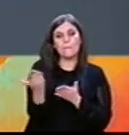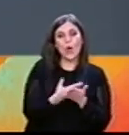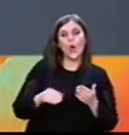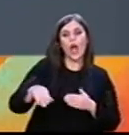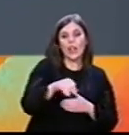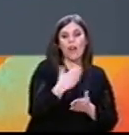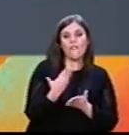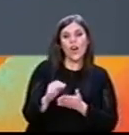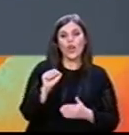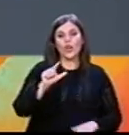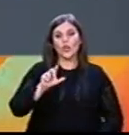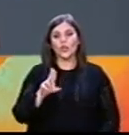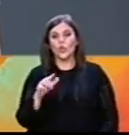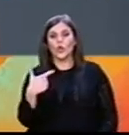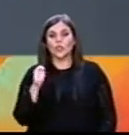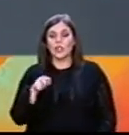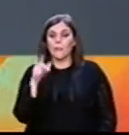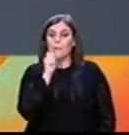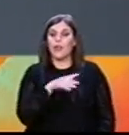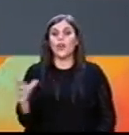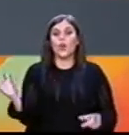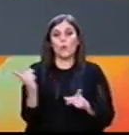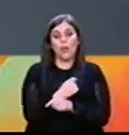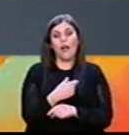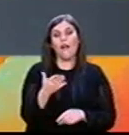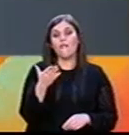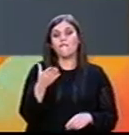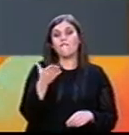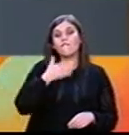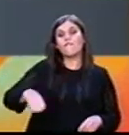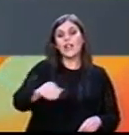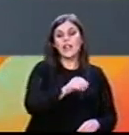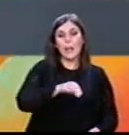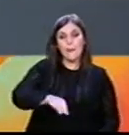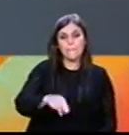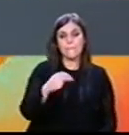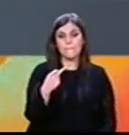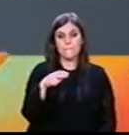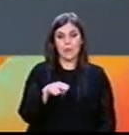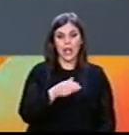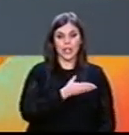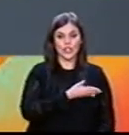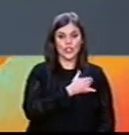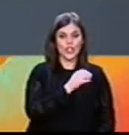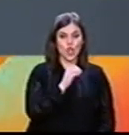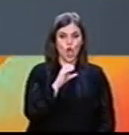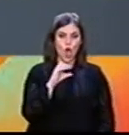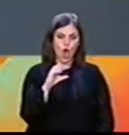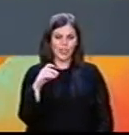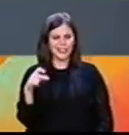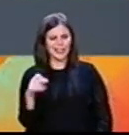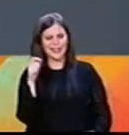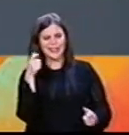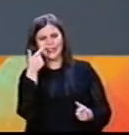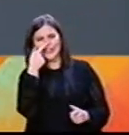então optar pela farinha, de mandioca, que acaba por ser um efeito final muito, muito, muito semelhante ao do pão